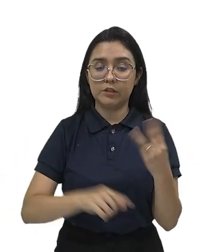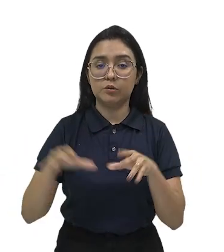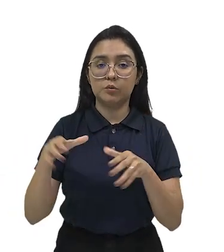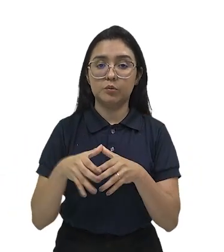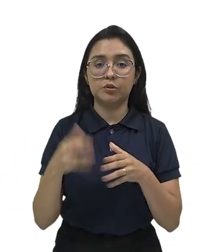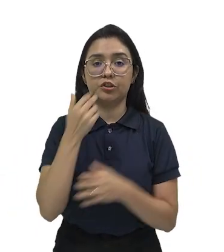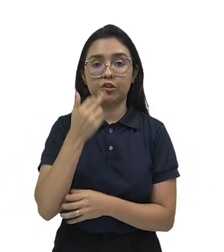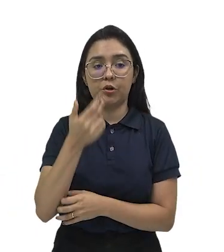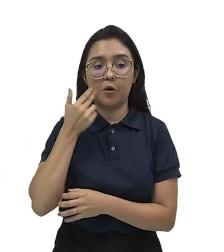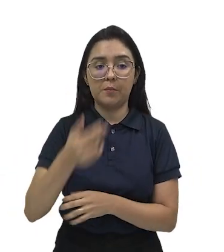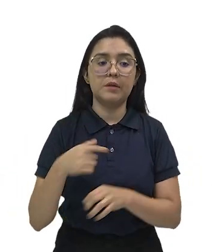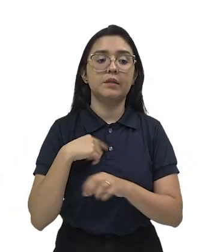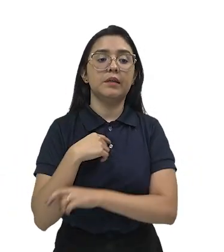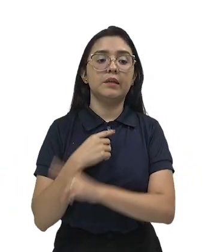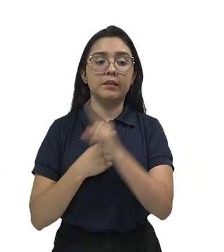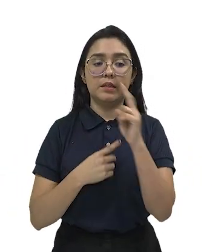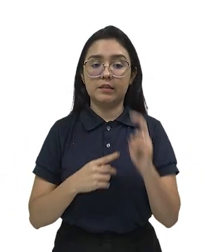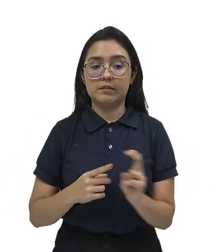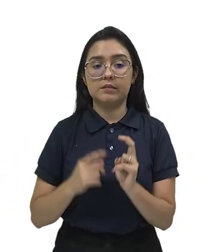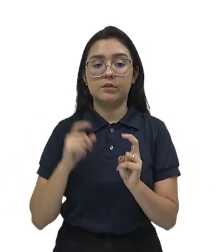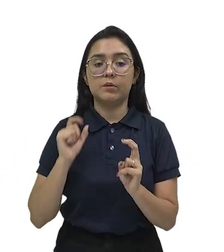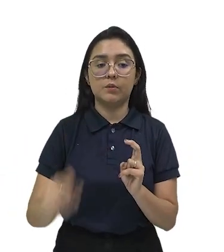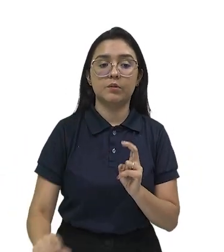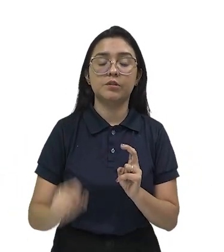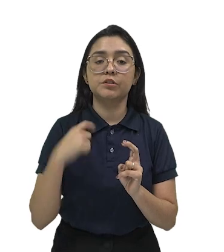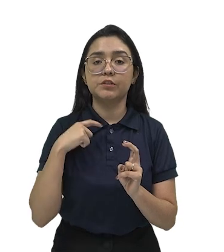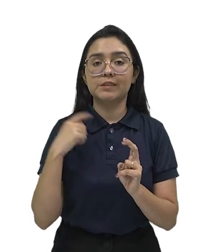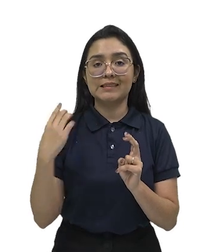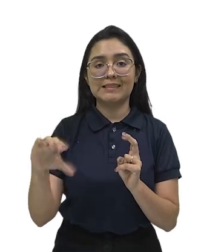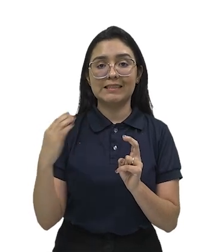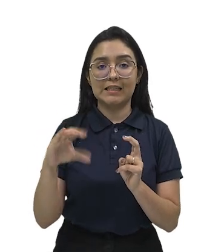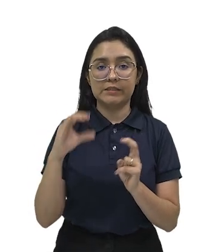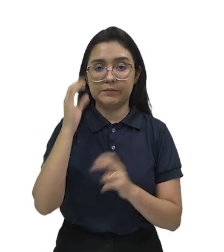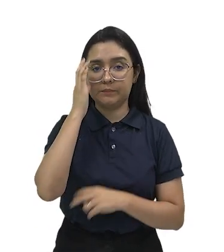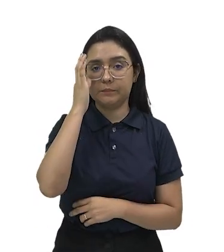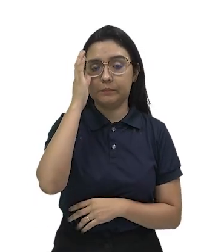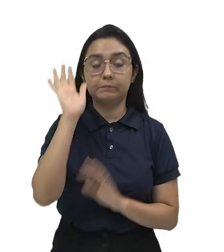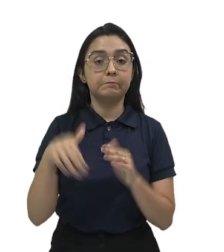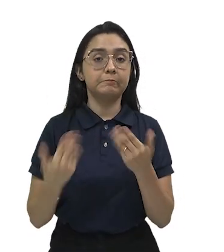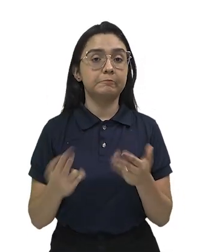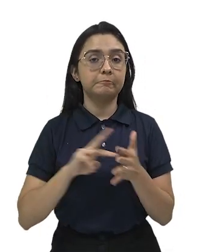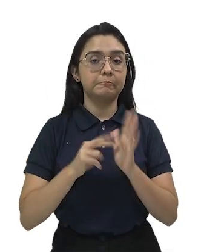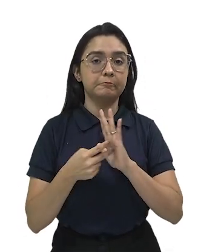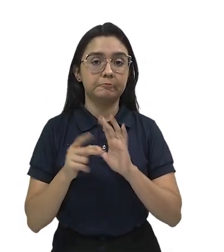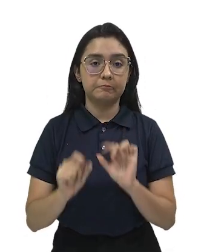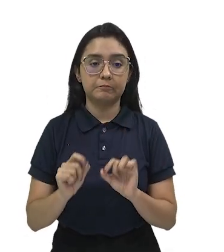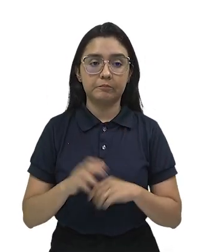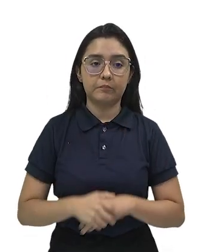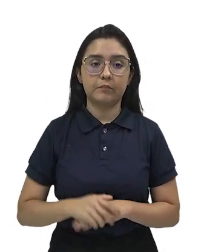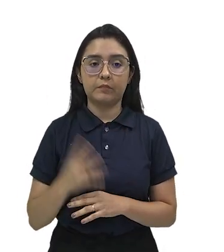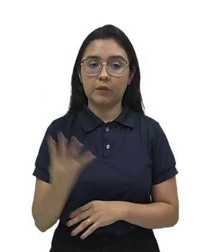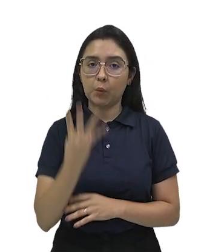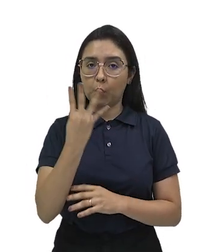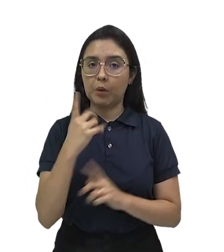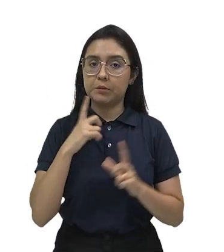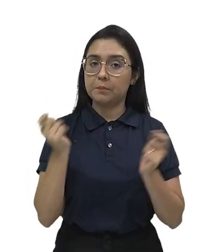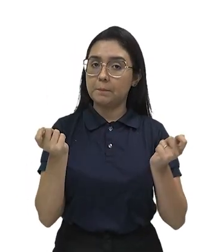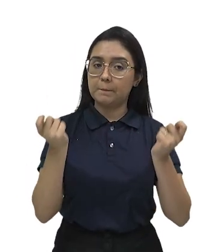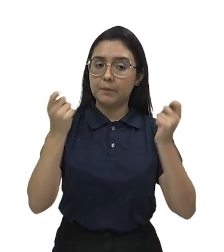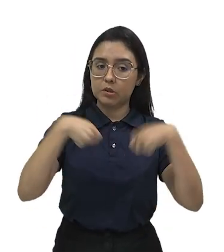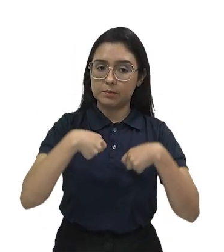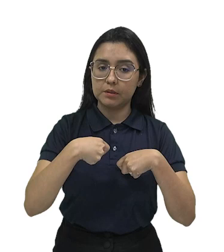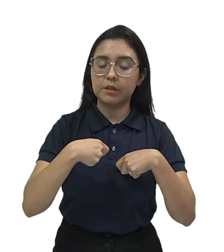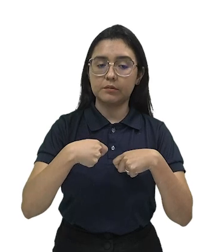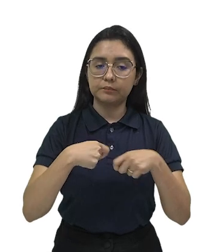turmas independentes de idiomas e ela tem 5 de ciências. Portanto, olha, 4